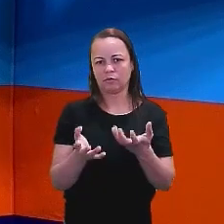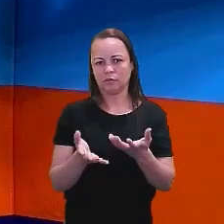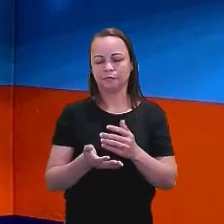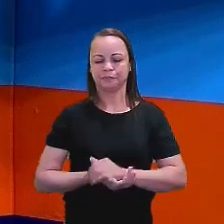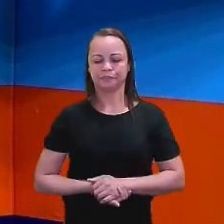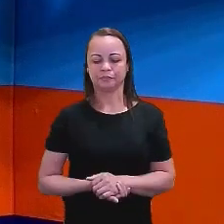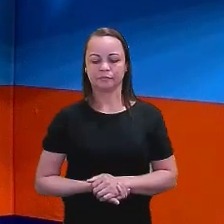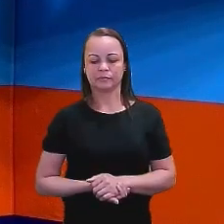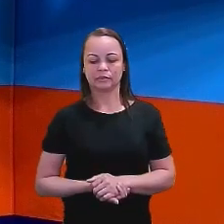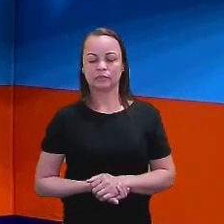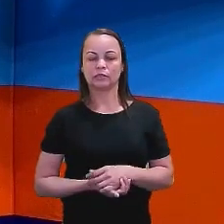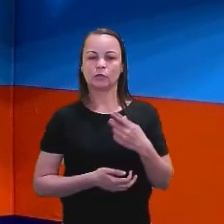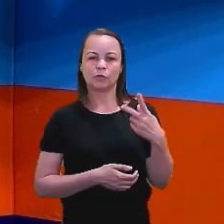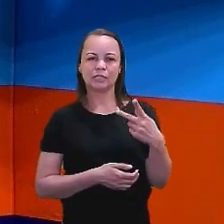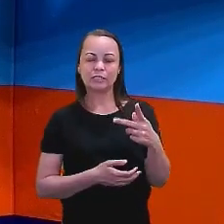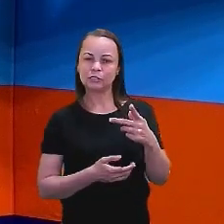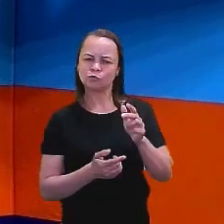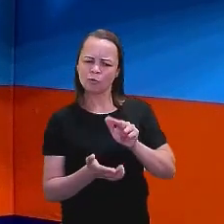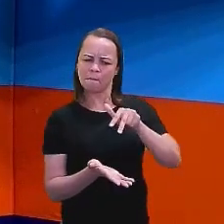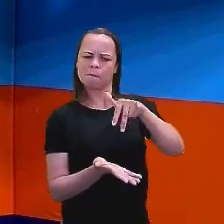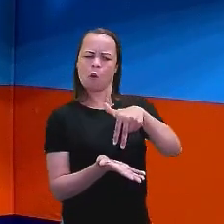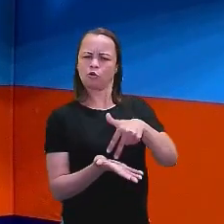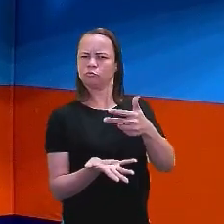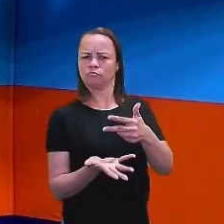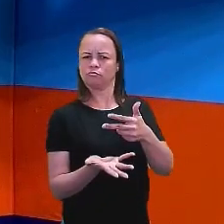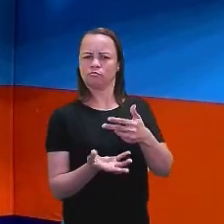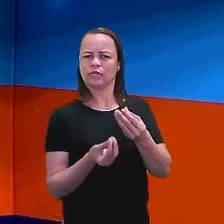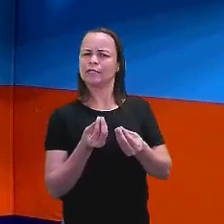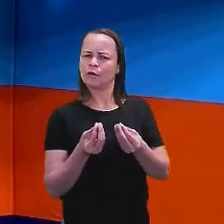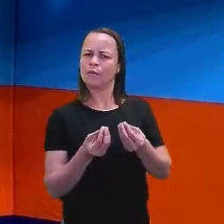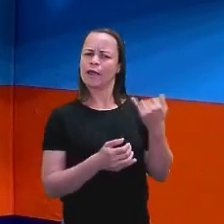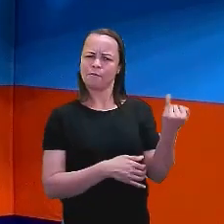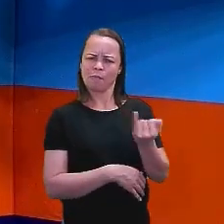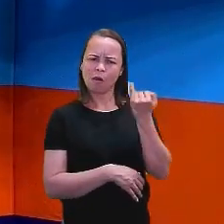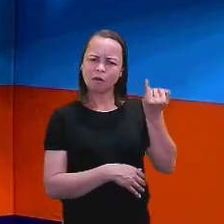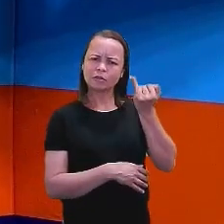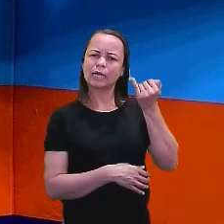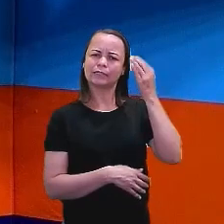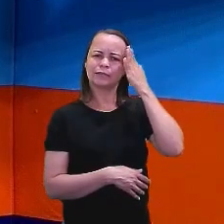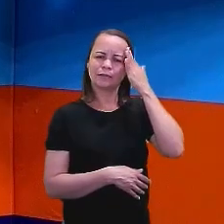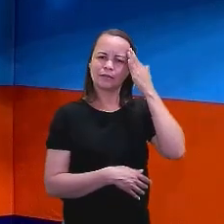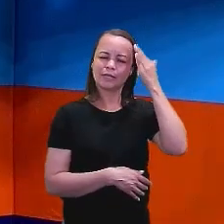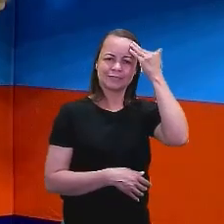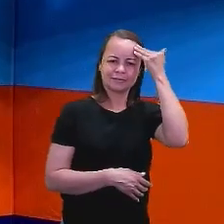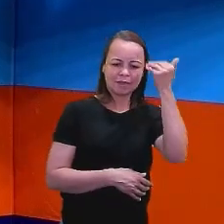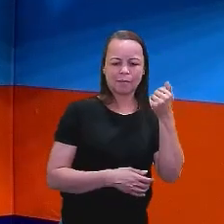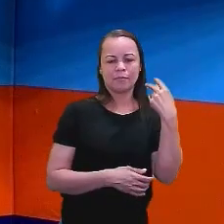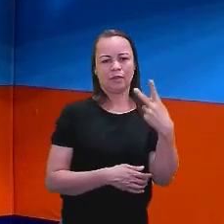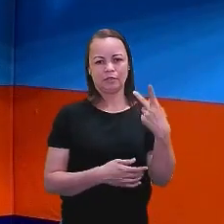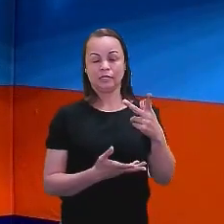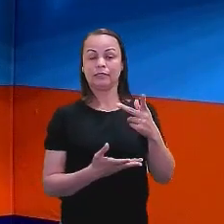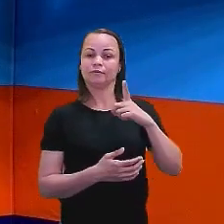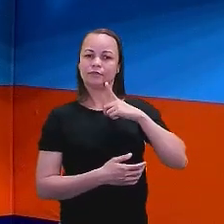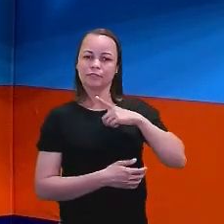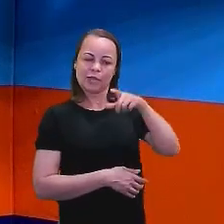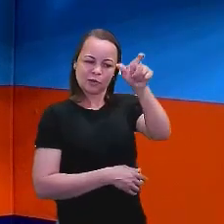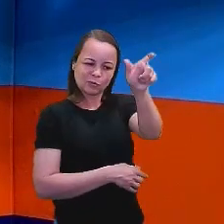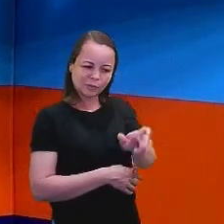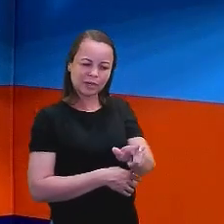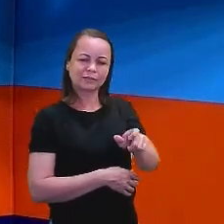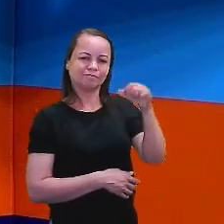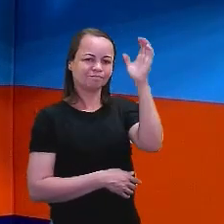não é posto, e a importância disso ser posto é enorme, porque a gente tem num brasileiro